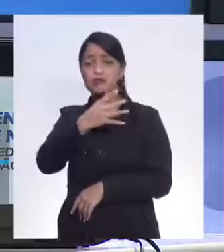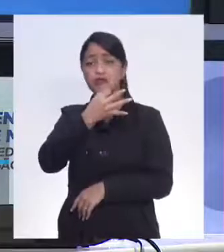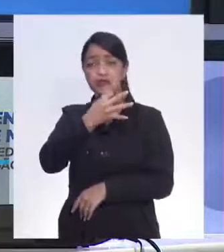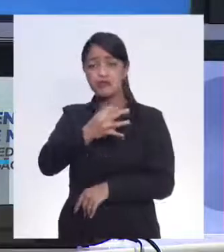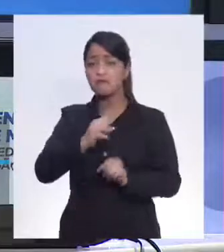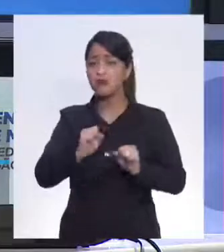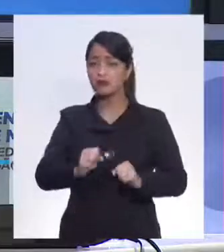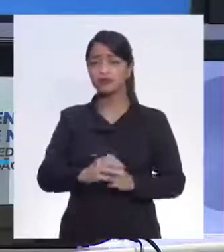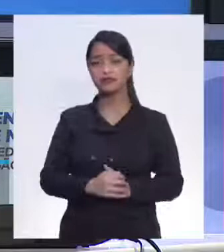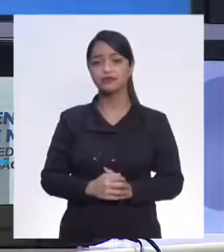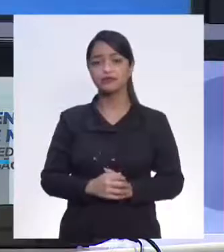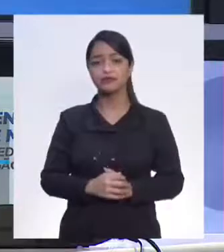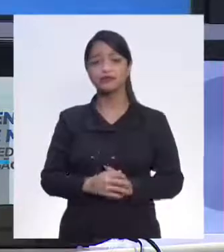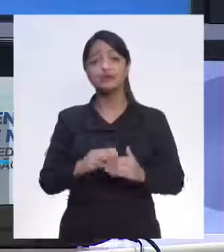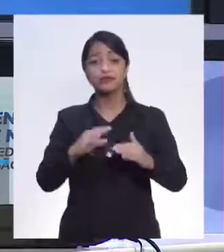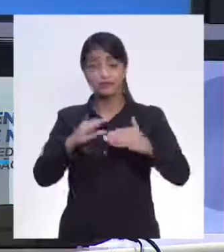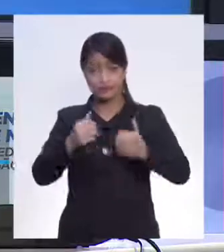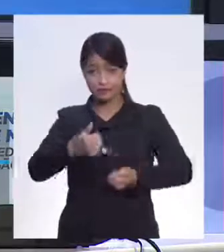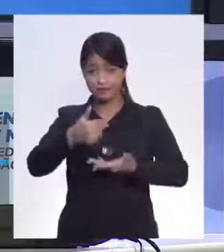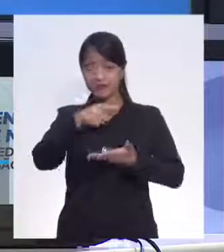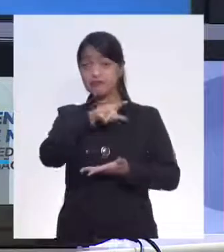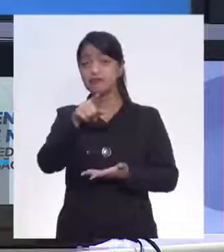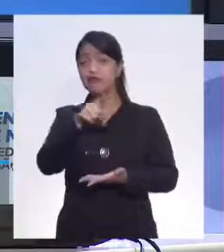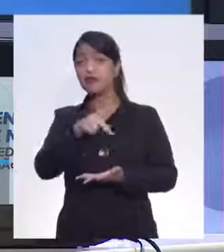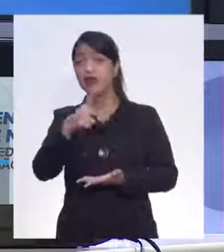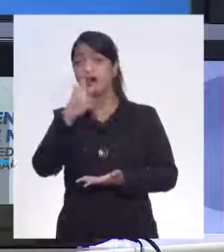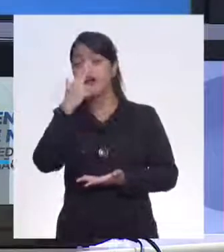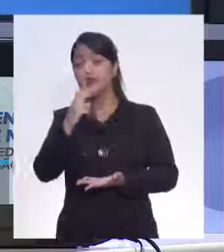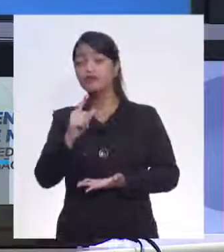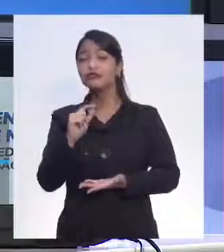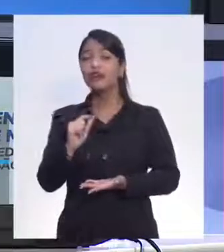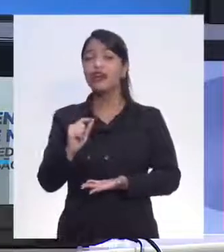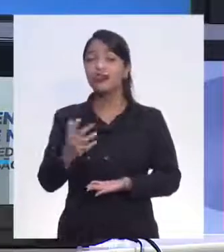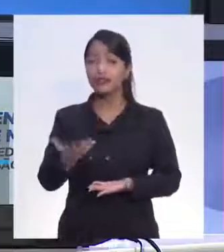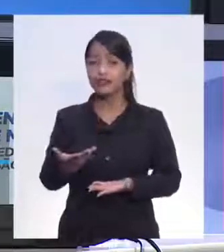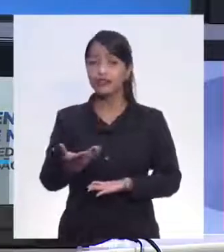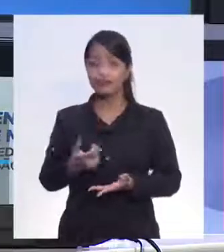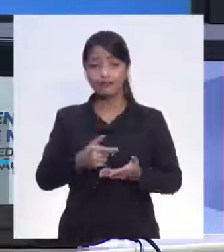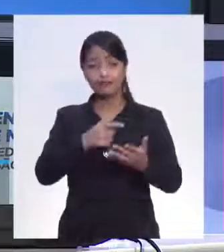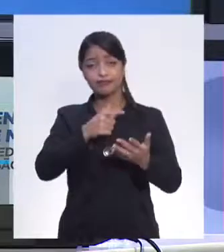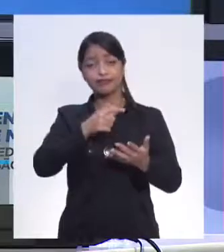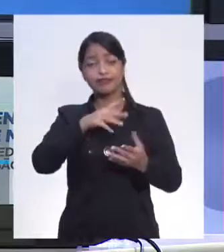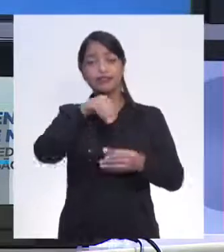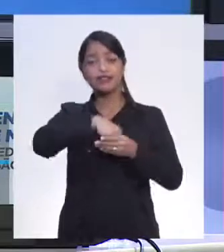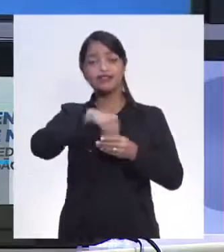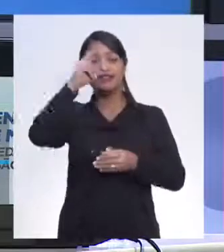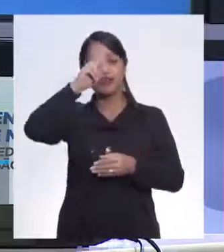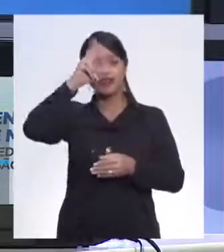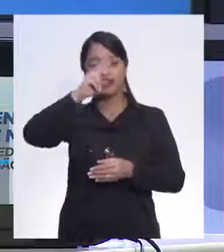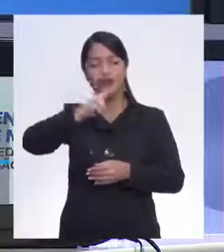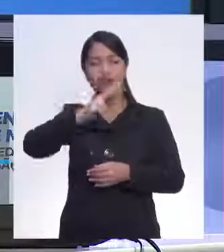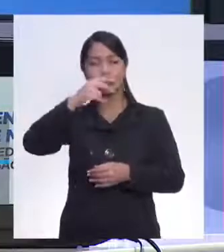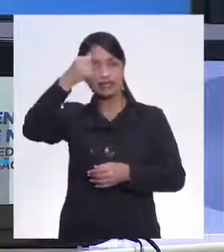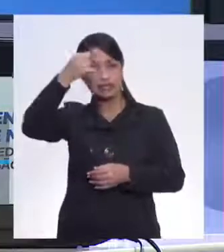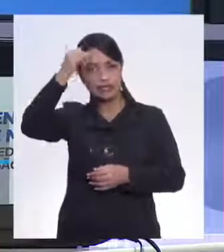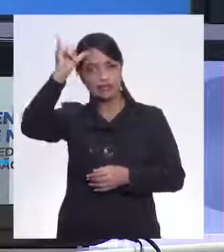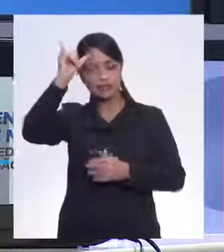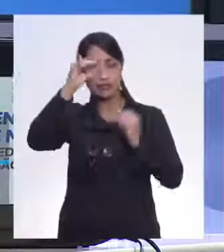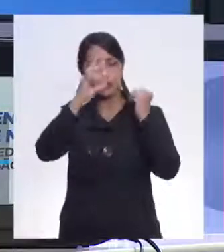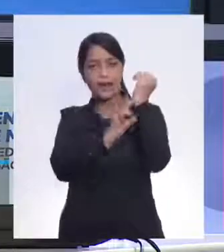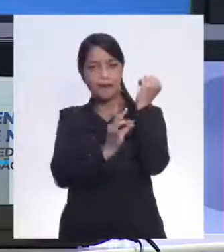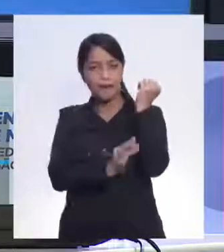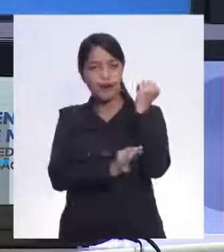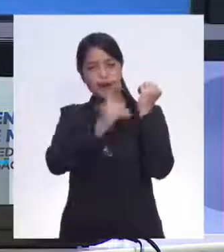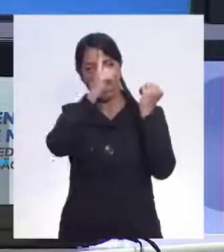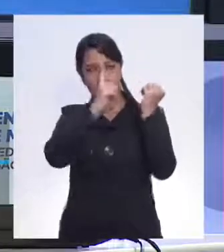Deixa pra gente também aqui no chat, professores, o que vocês acham da construção dos personagens do Sítio do Pica-Pau Amarelo, porque